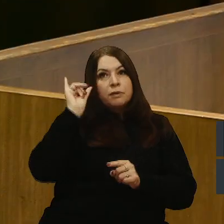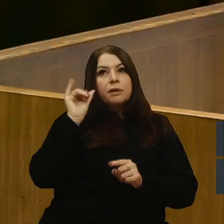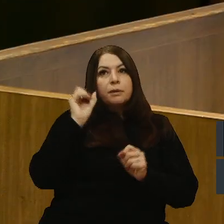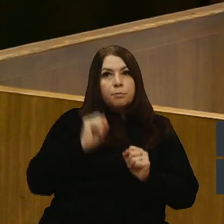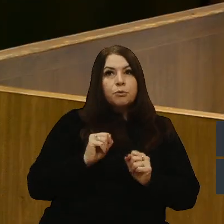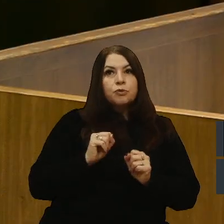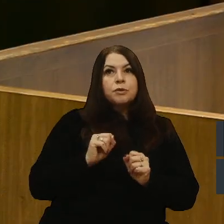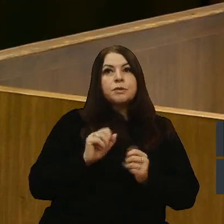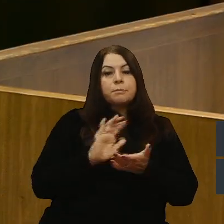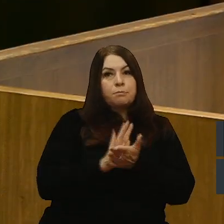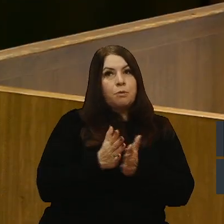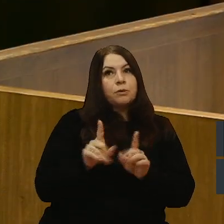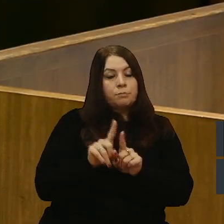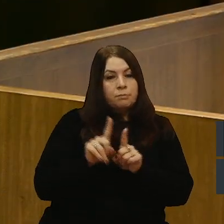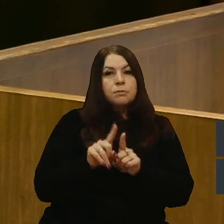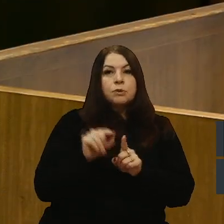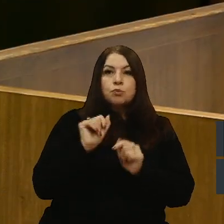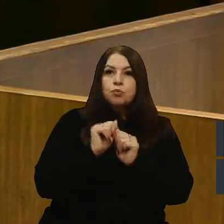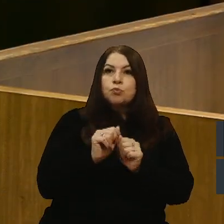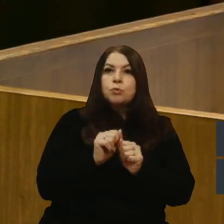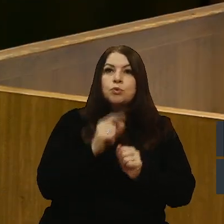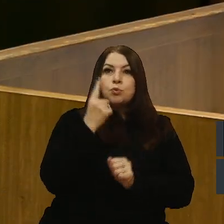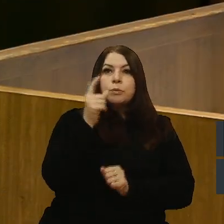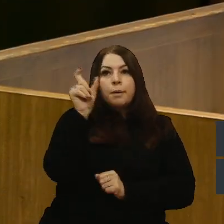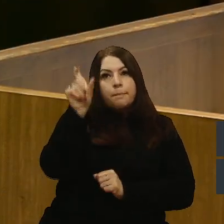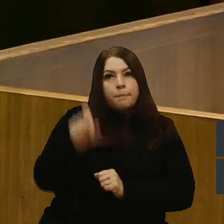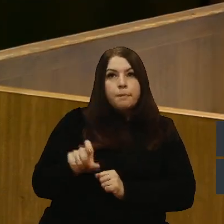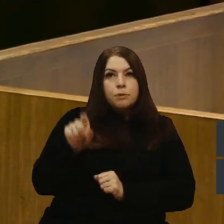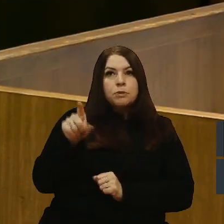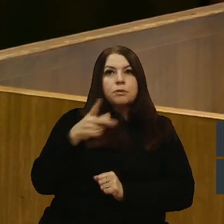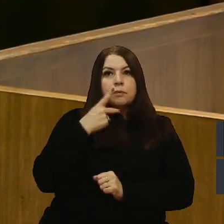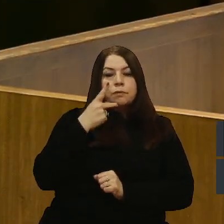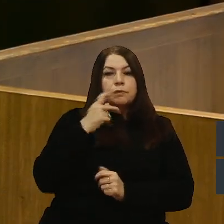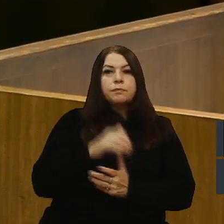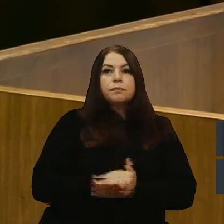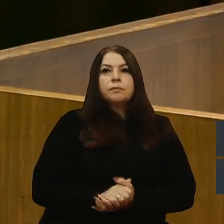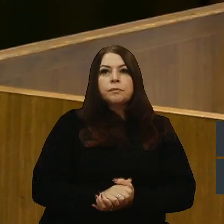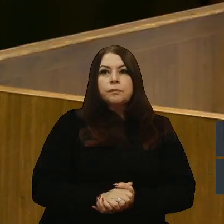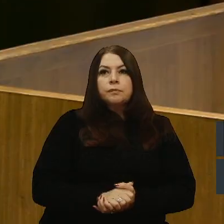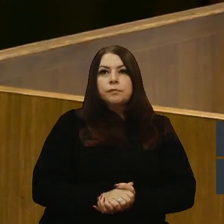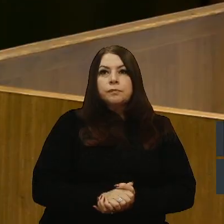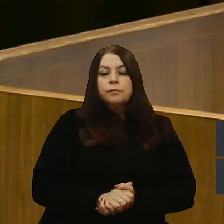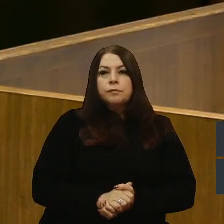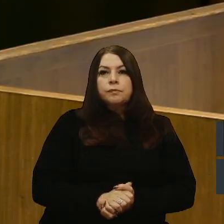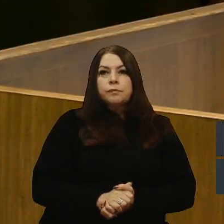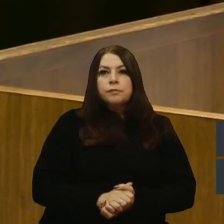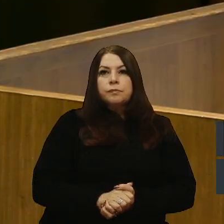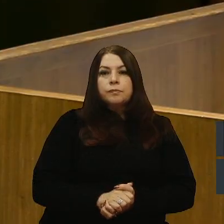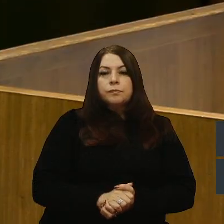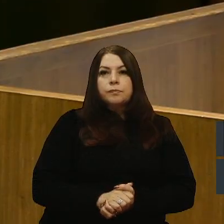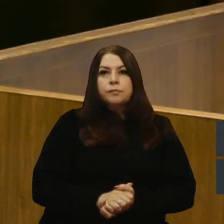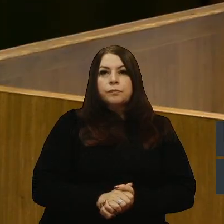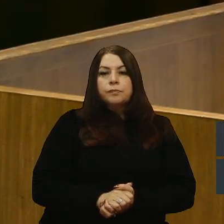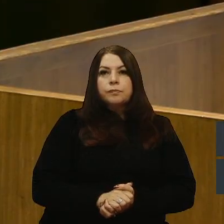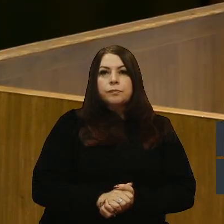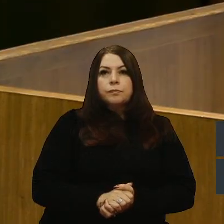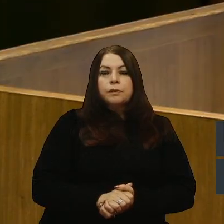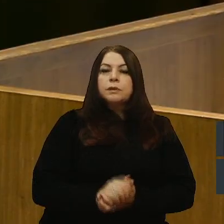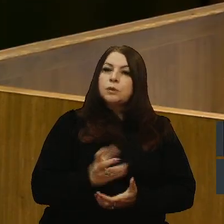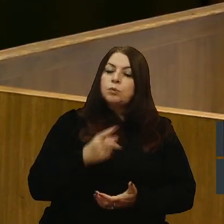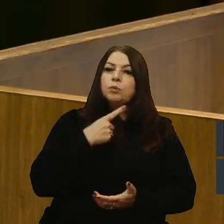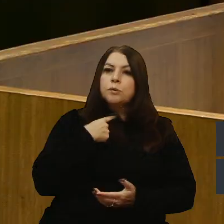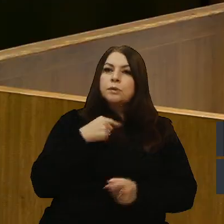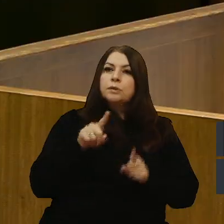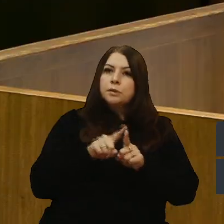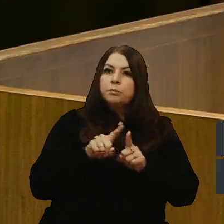poderiam ser ceifadas através de uma pessoa que nós estamos falando. Então, eu gostaria também